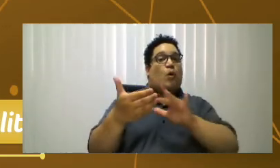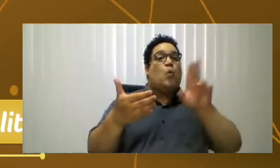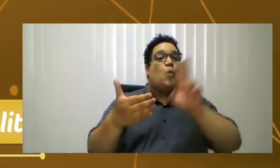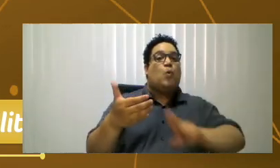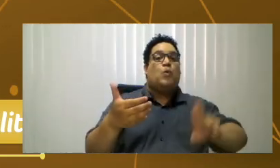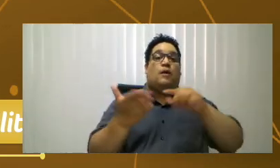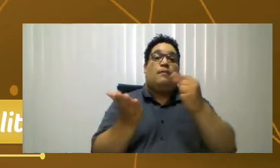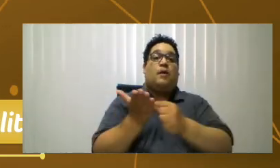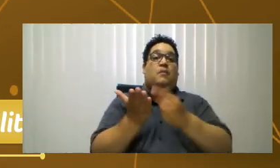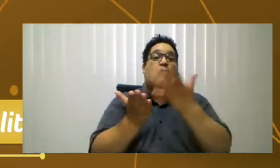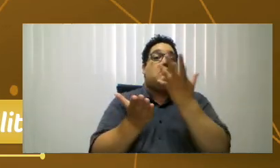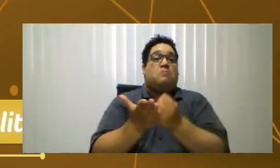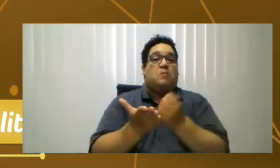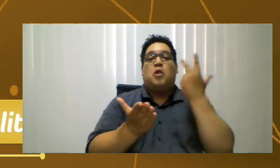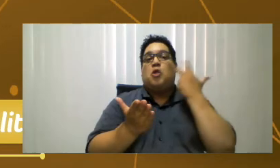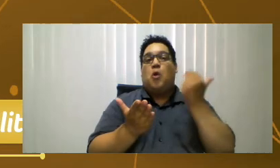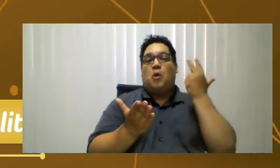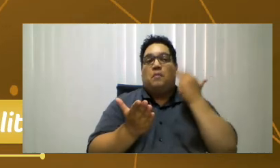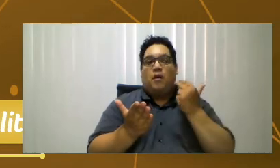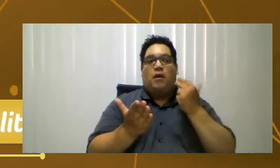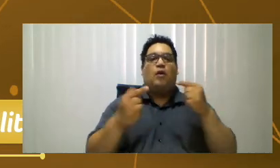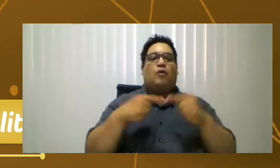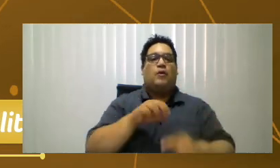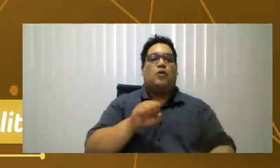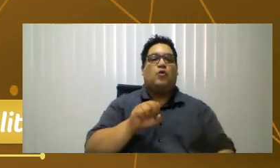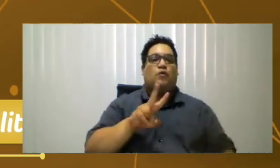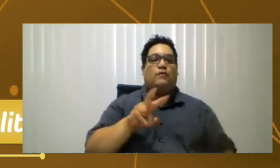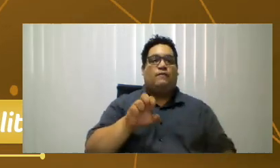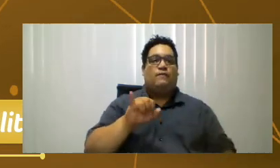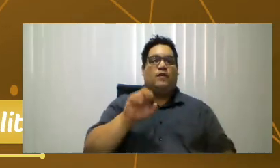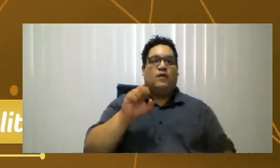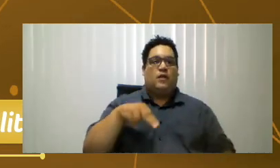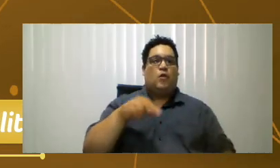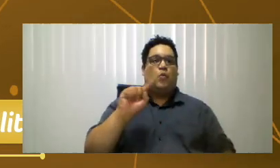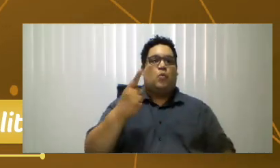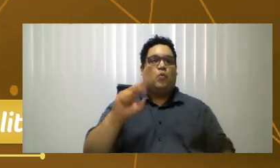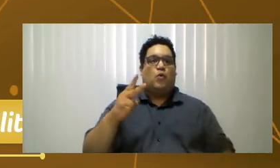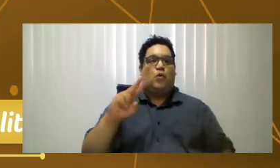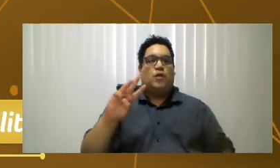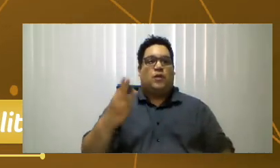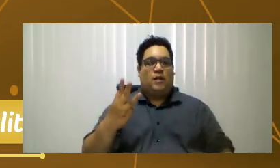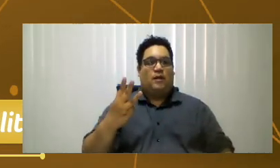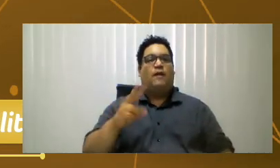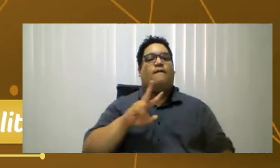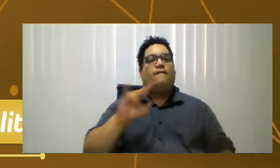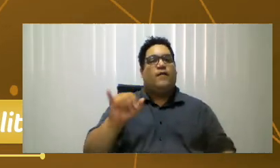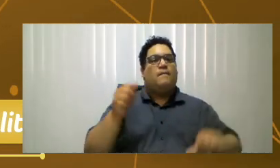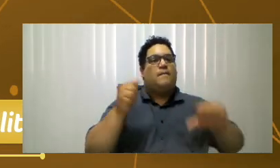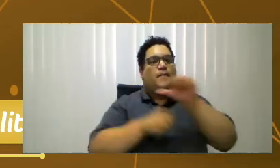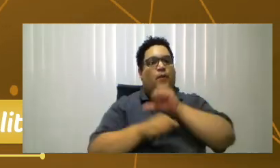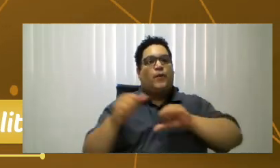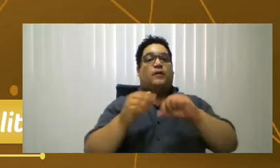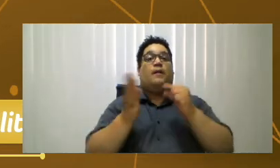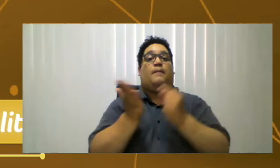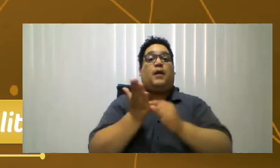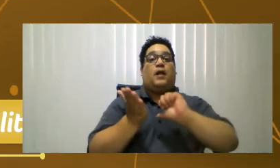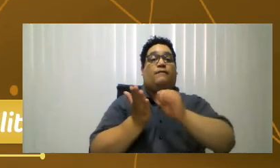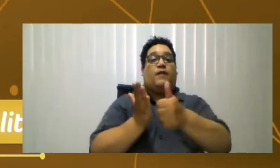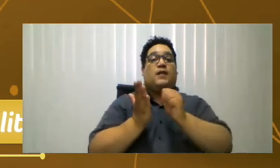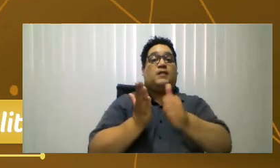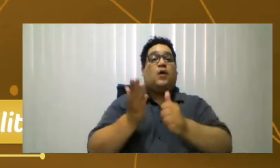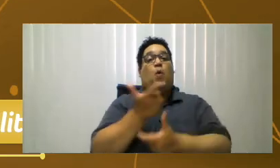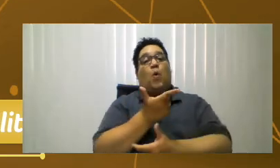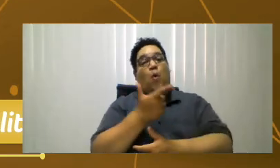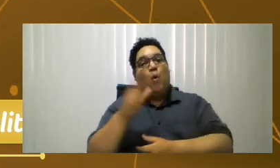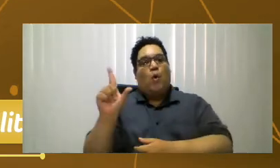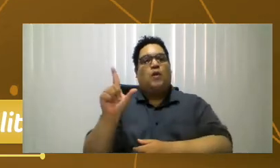que você abaixa, é o Survey 123, que já está migrando para um outro aplicativo, né, que já